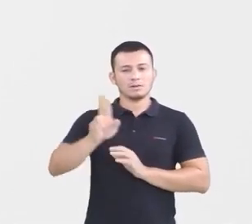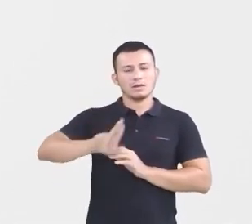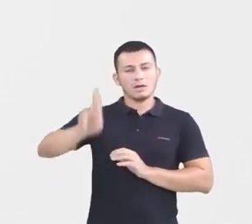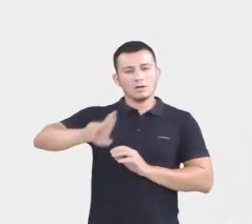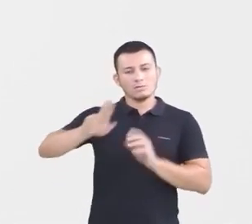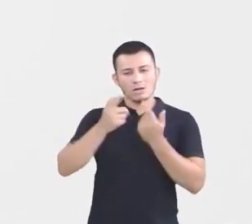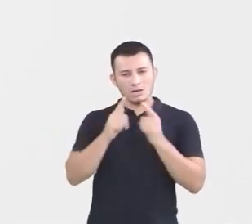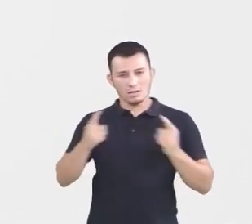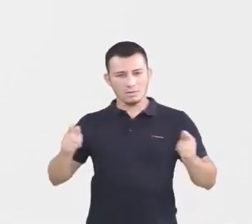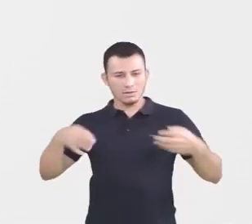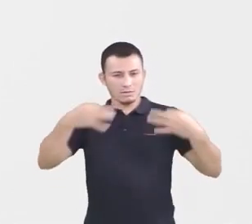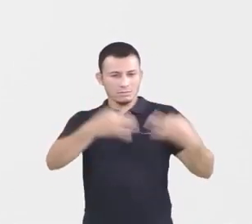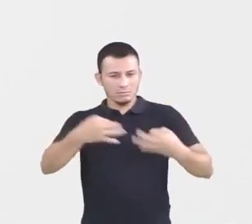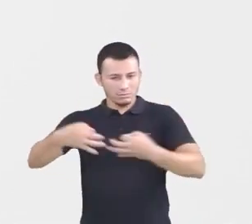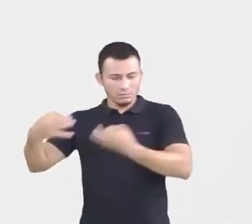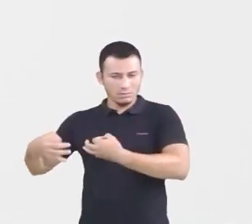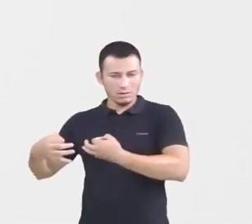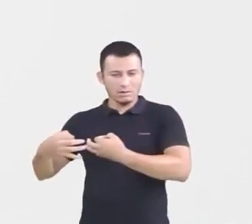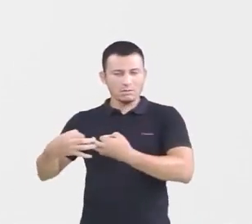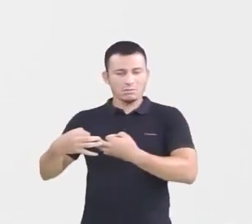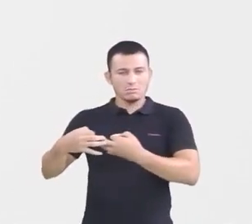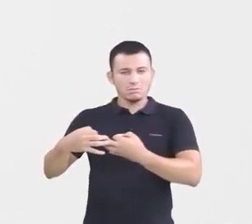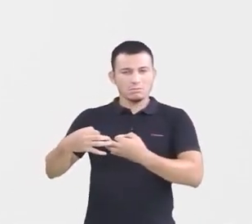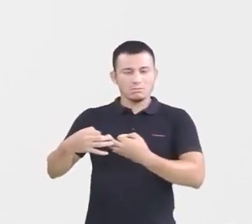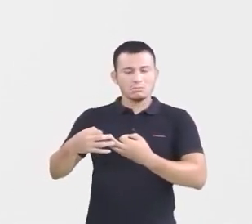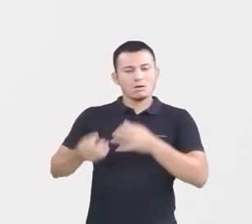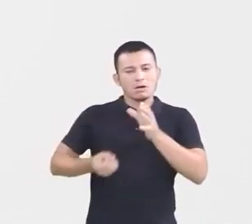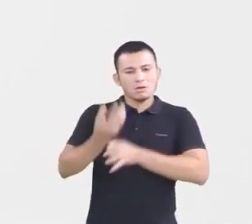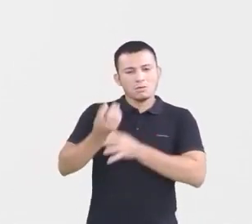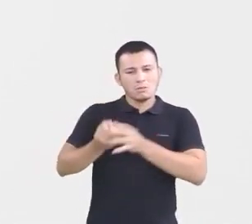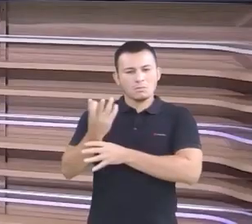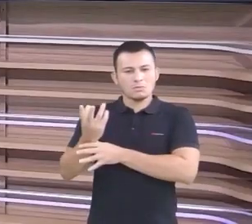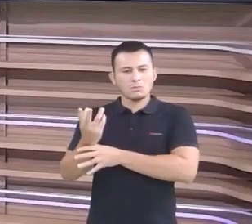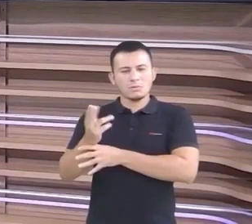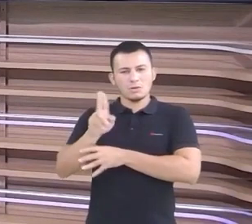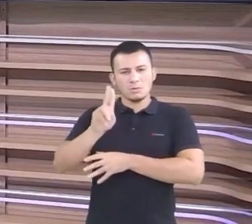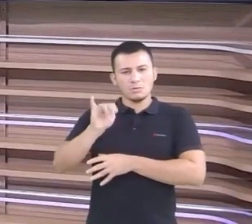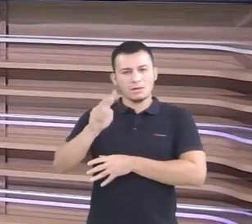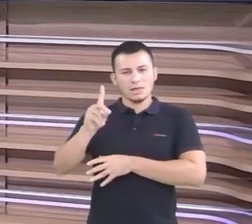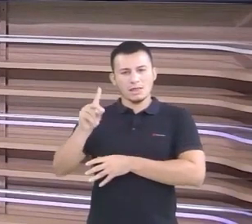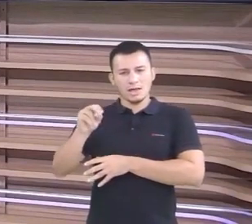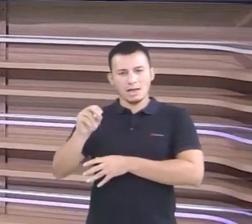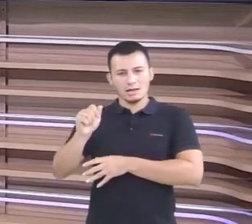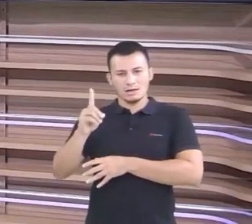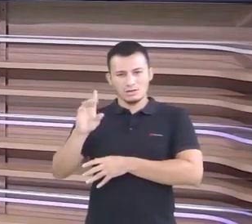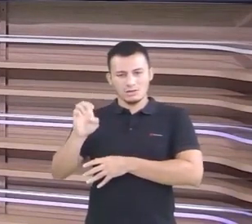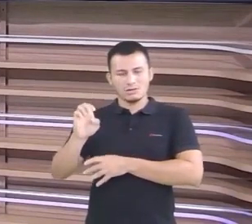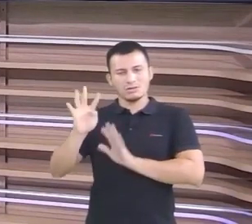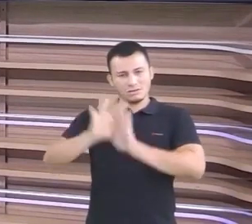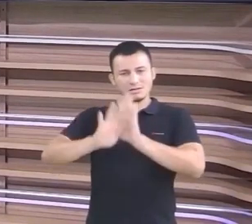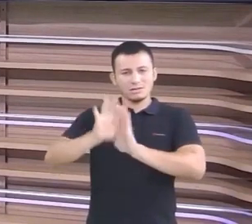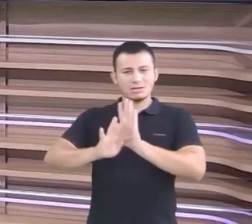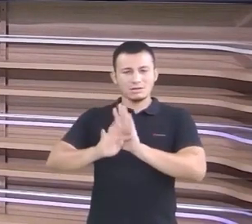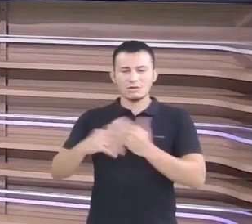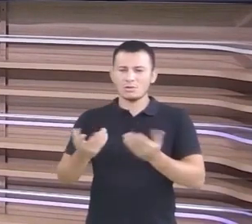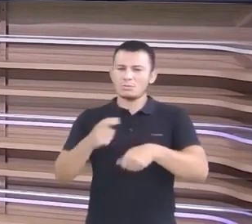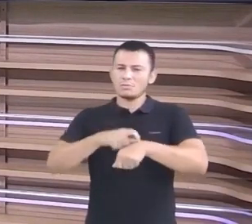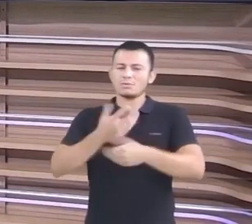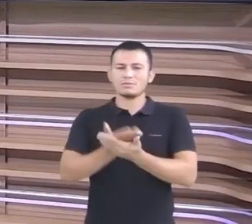gramaticais adequados para a construção do sentido da unidade dos textos. Está na hora de